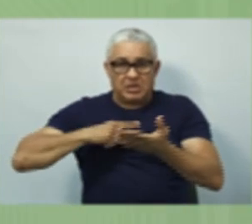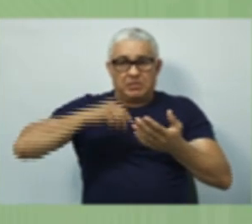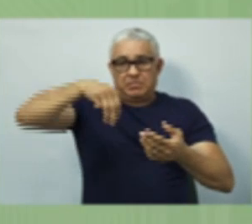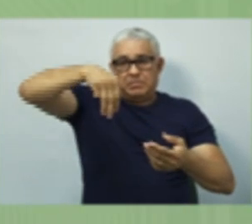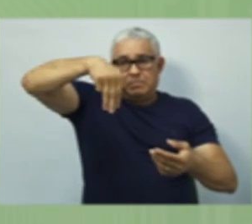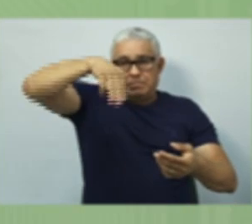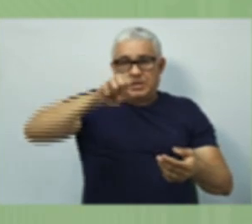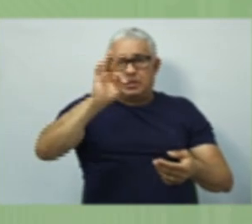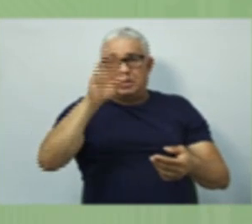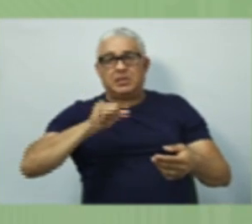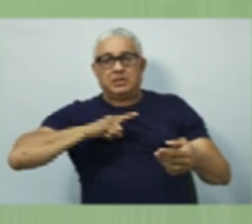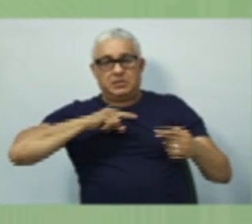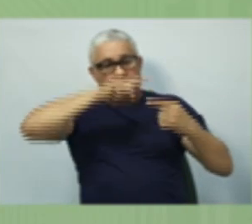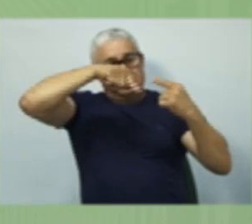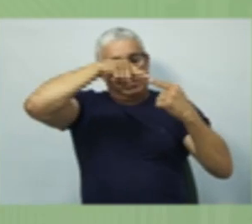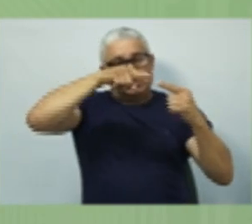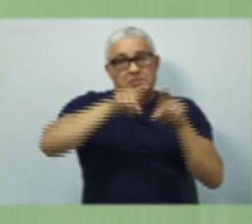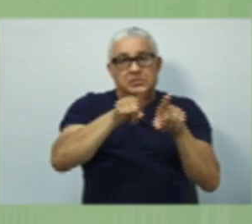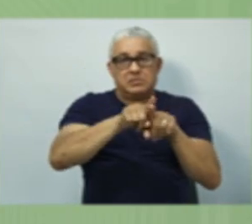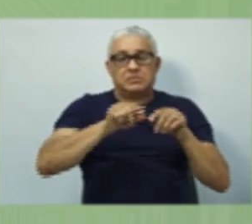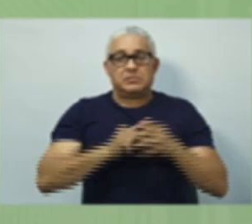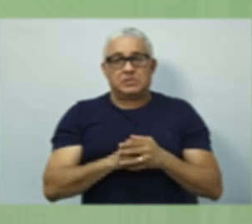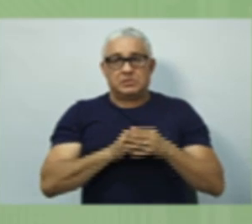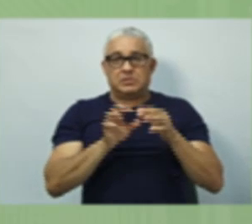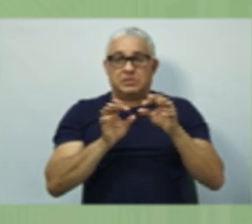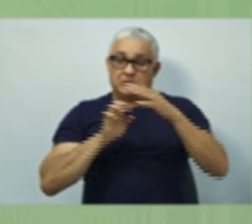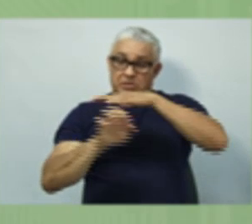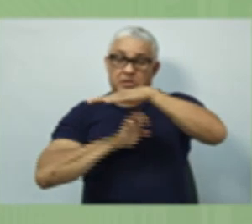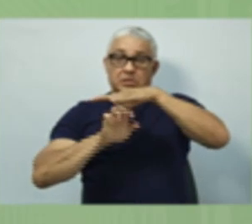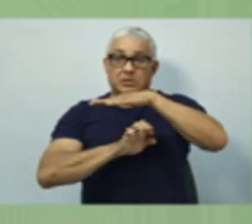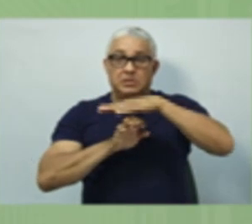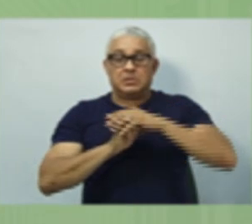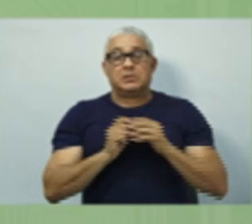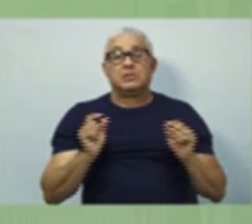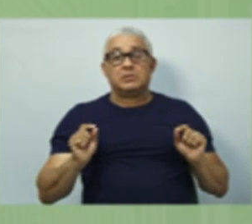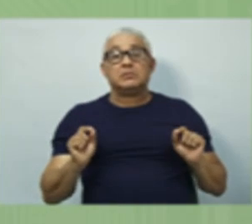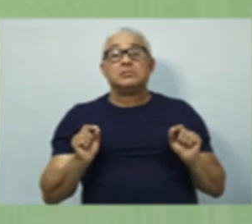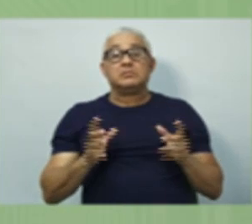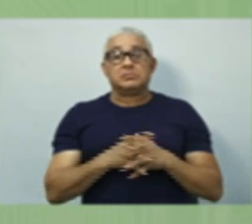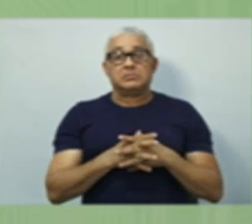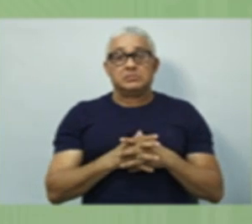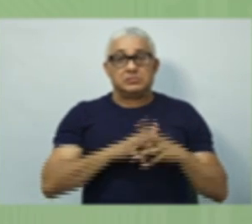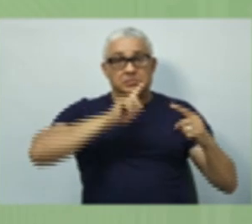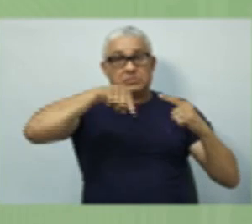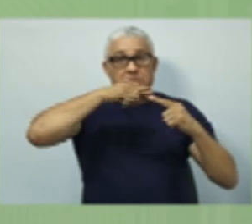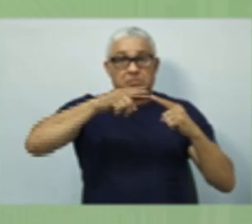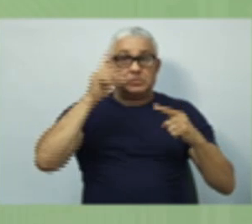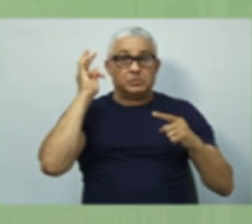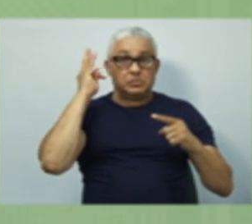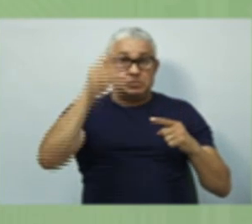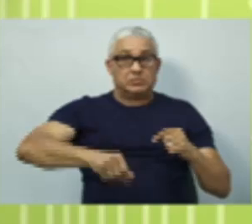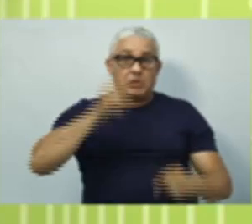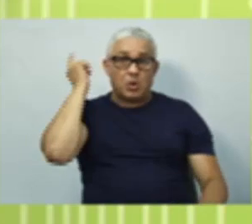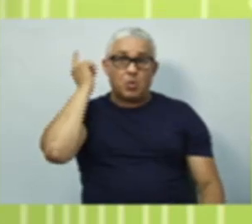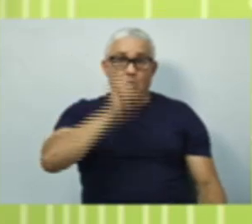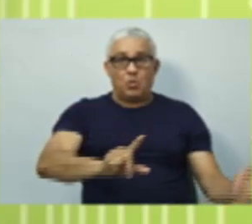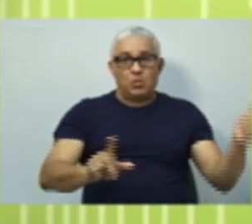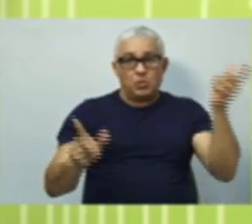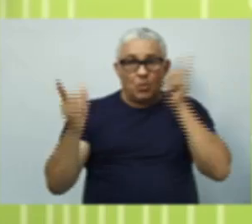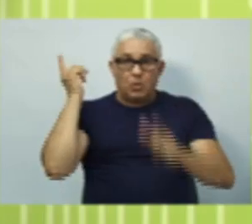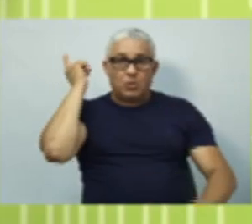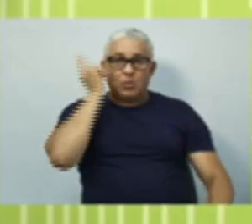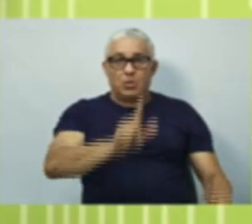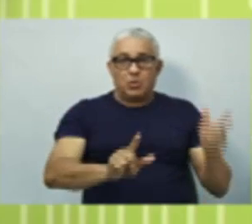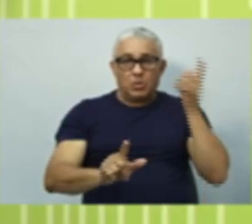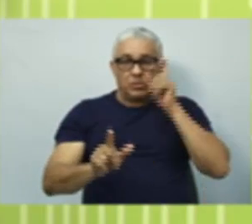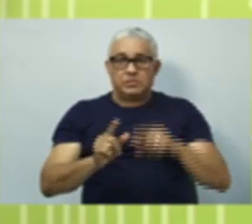um objetivo, a organização se dá para que esses objetivos sejam atendidos e sejam